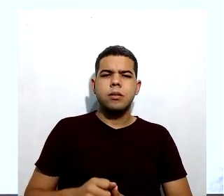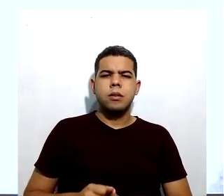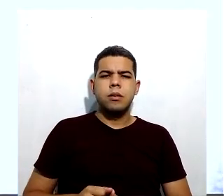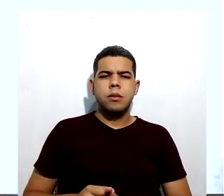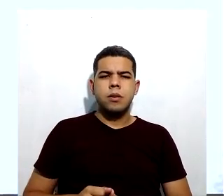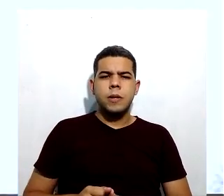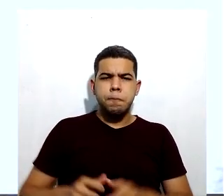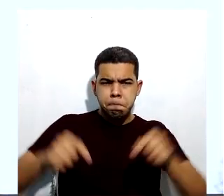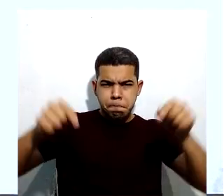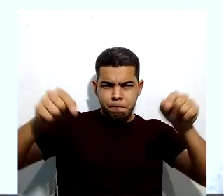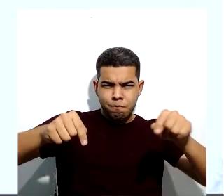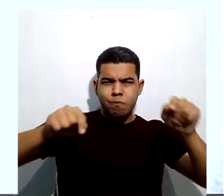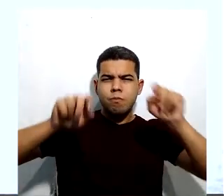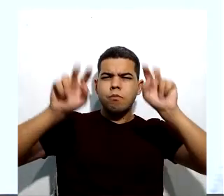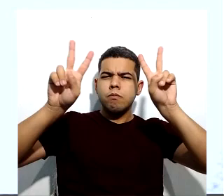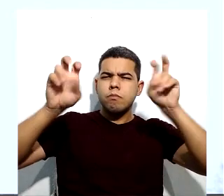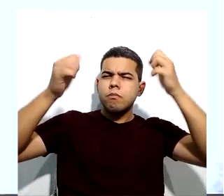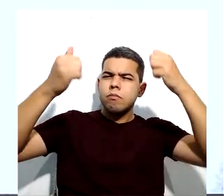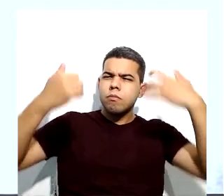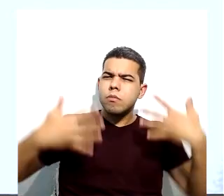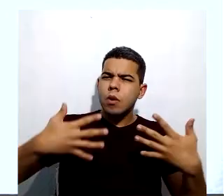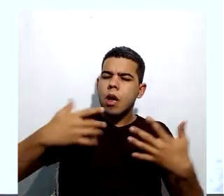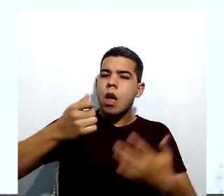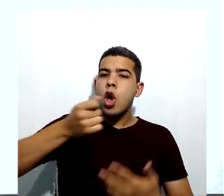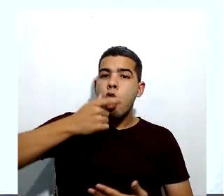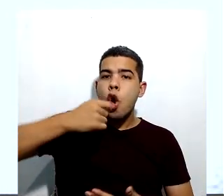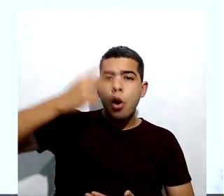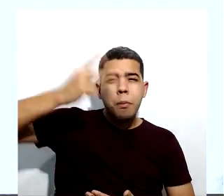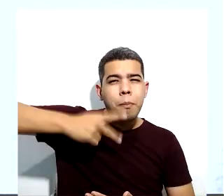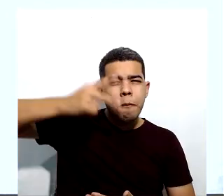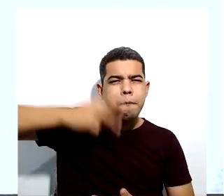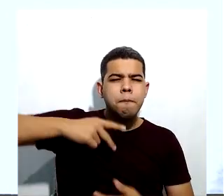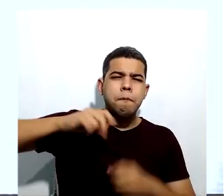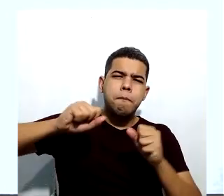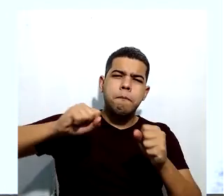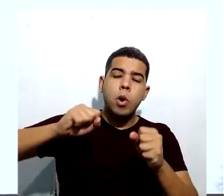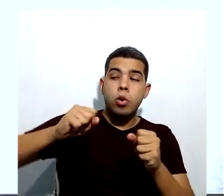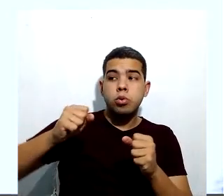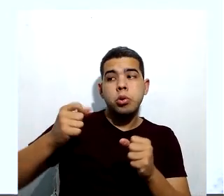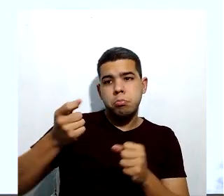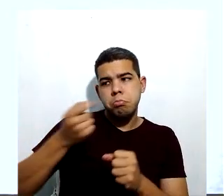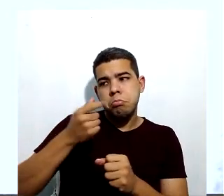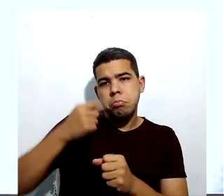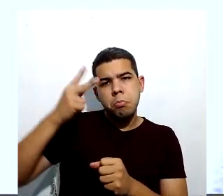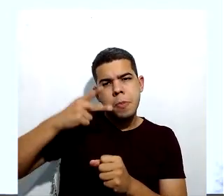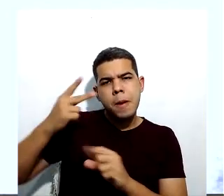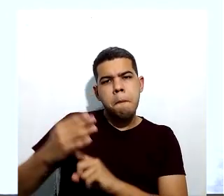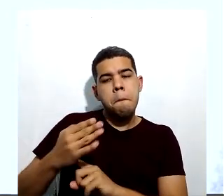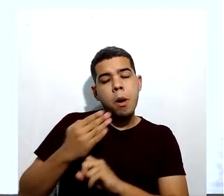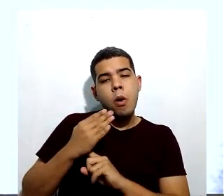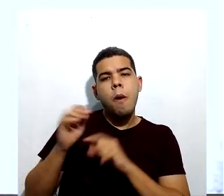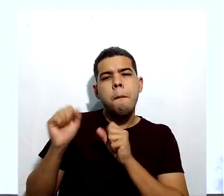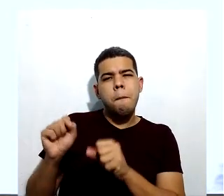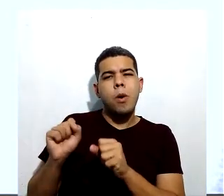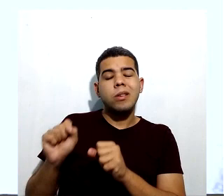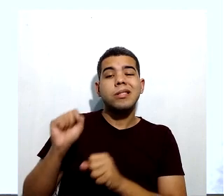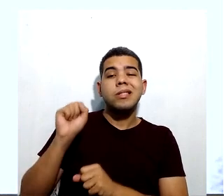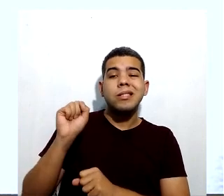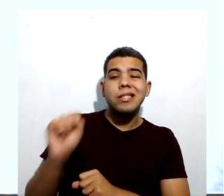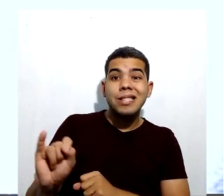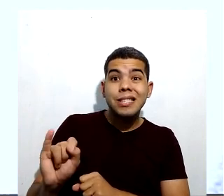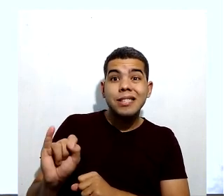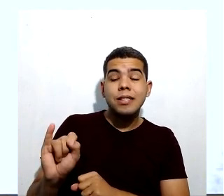falei sobre essa questão da automedicação. A automedicação ela pode ser benéfica, lógico,